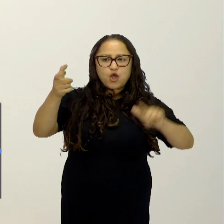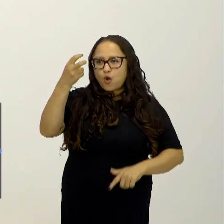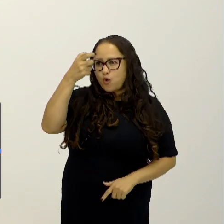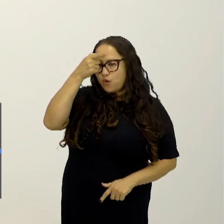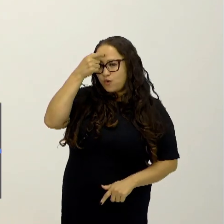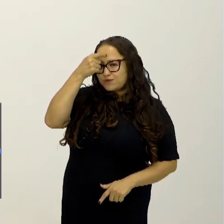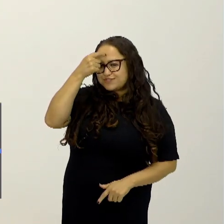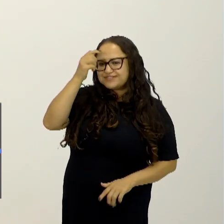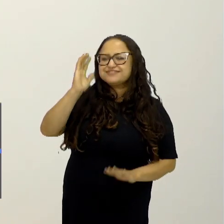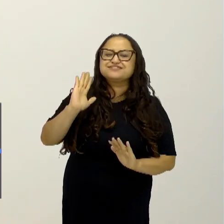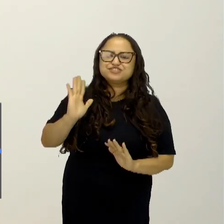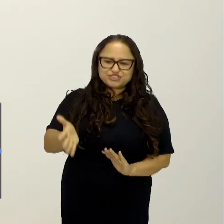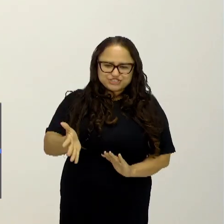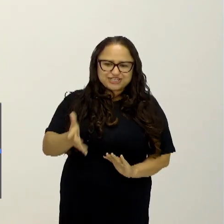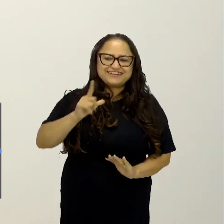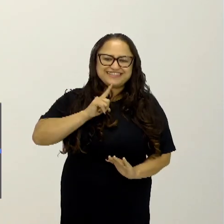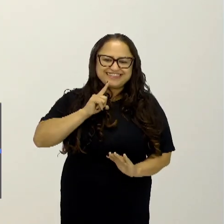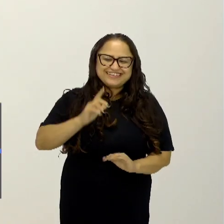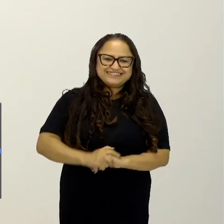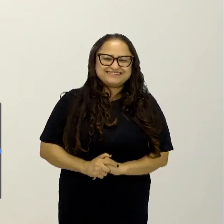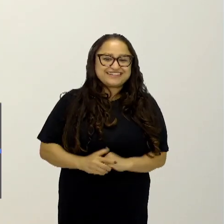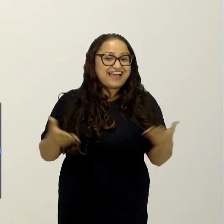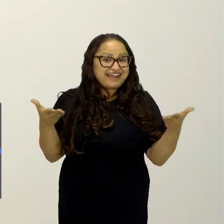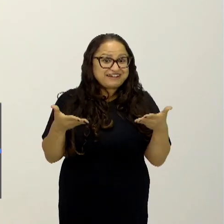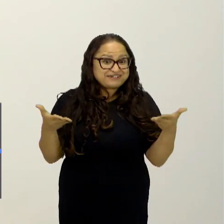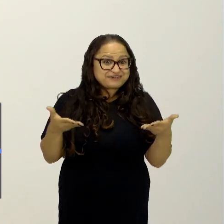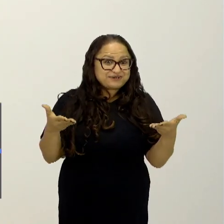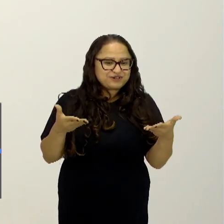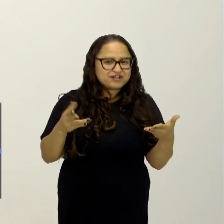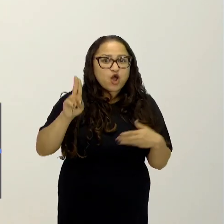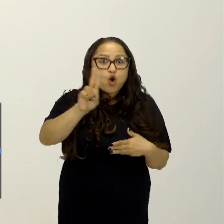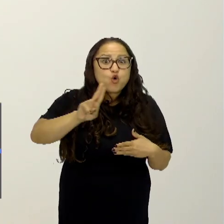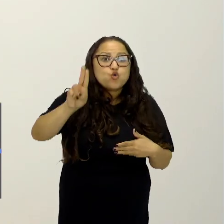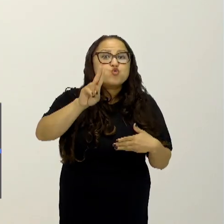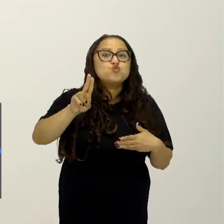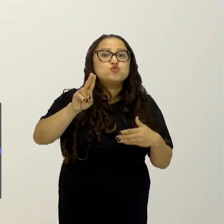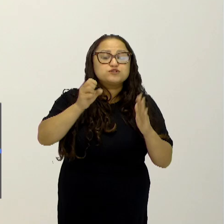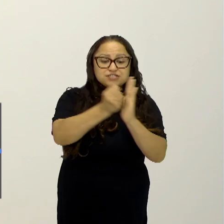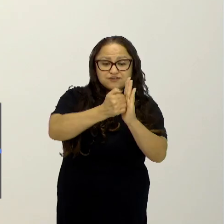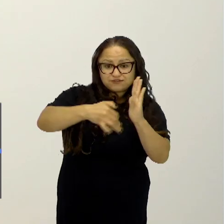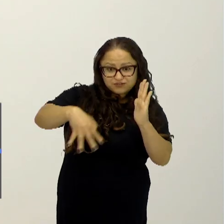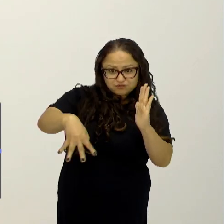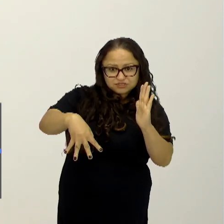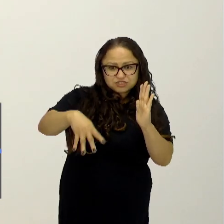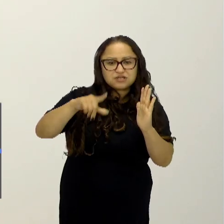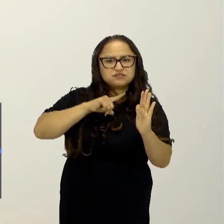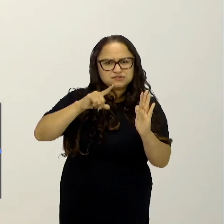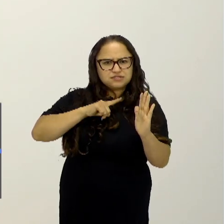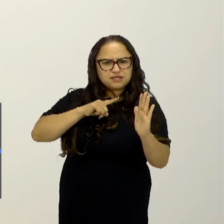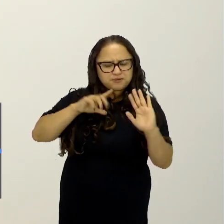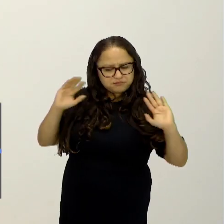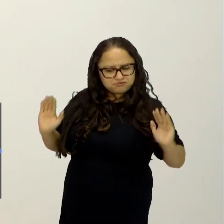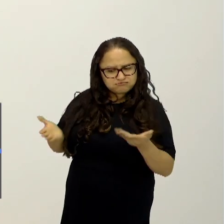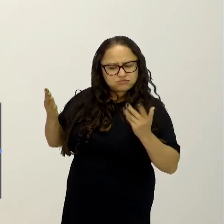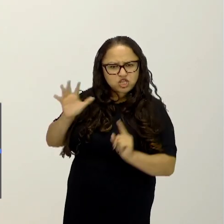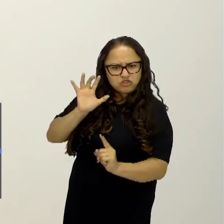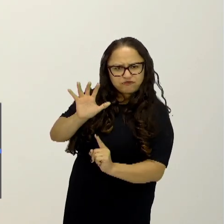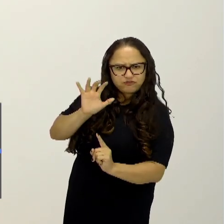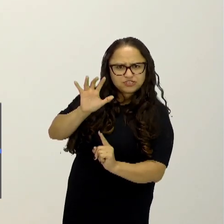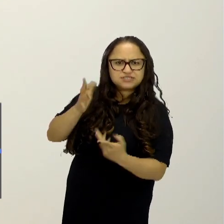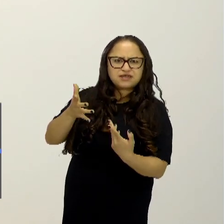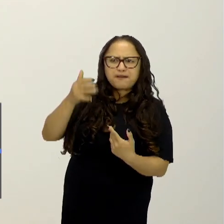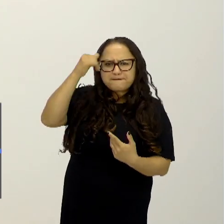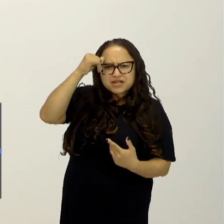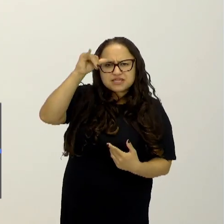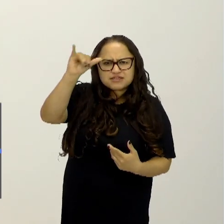vocês fizeram já nos publicitários, que vocês estão fera. E agora, use a gradação para convencer aí a evitar o